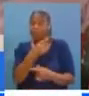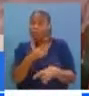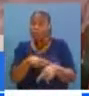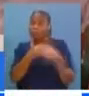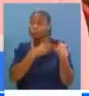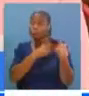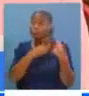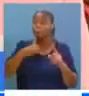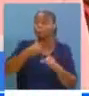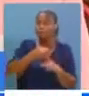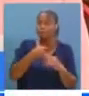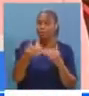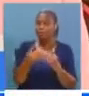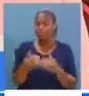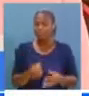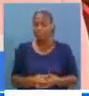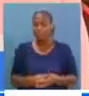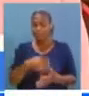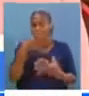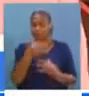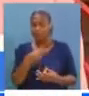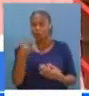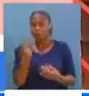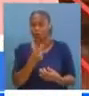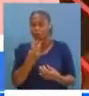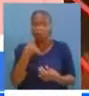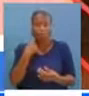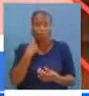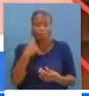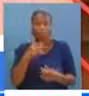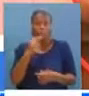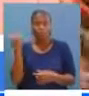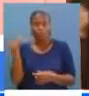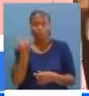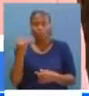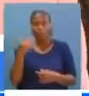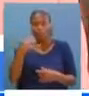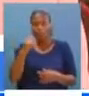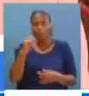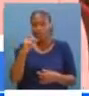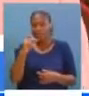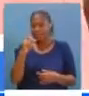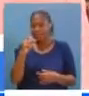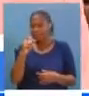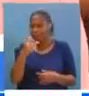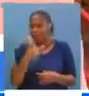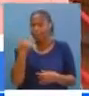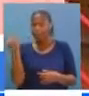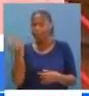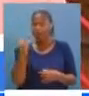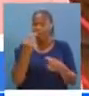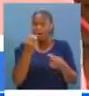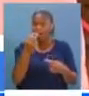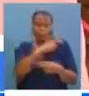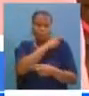aos desafios. Garantir a dupla titulação dos cursos. Como sabe, o Instituto Piaget, entidade instituidora, tem vários campos em